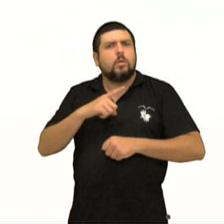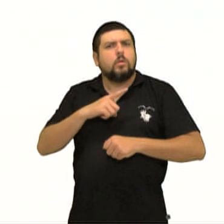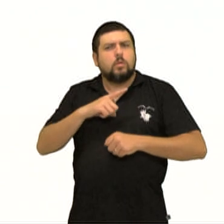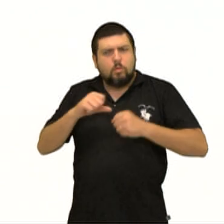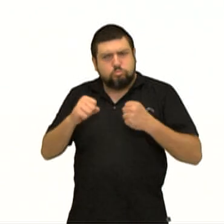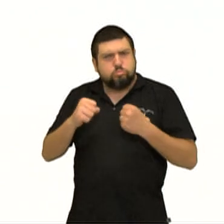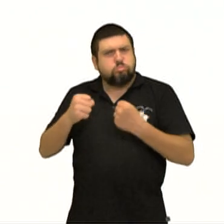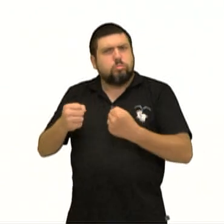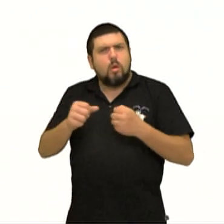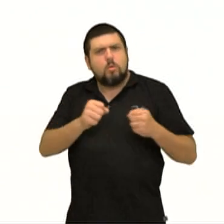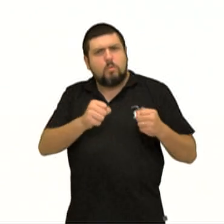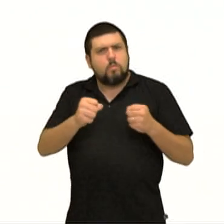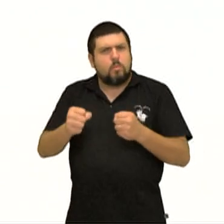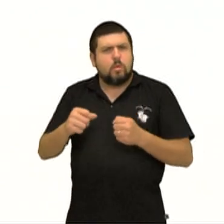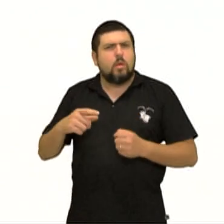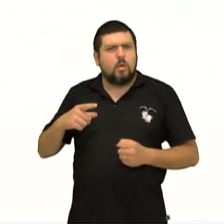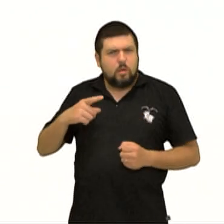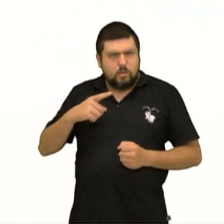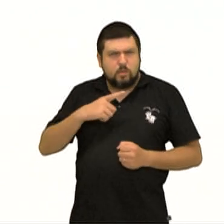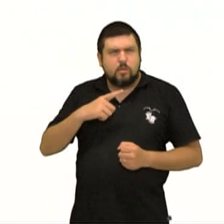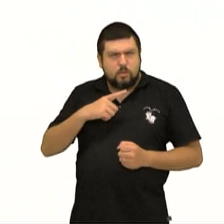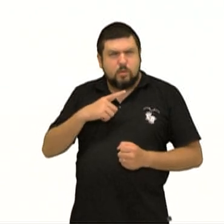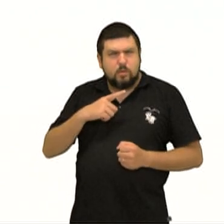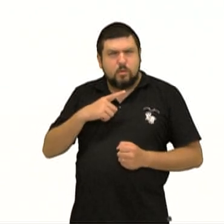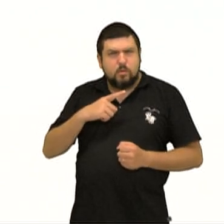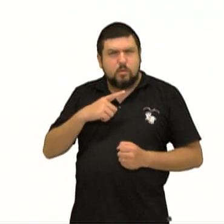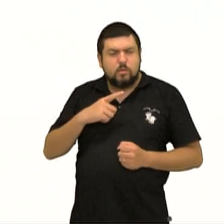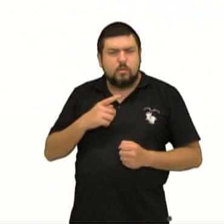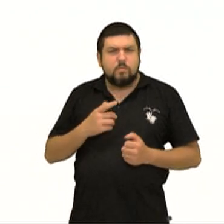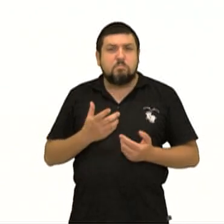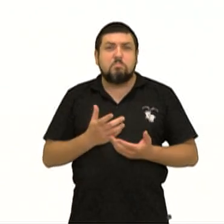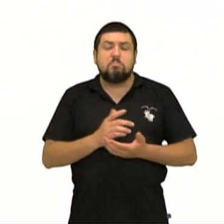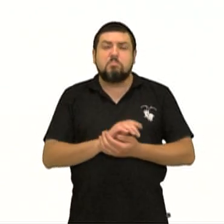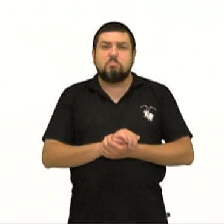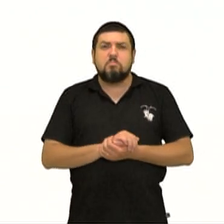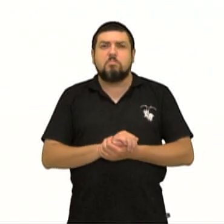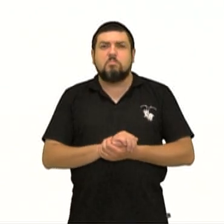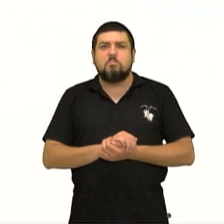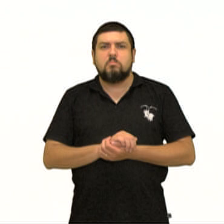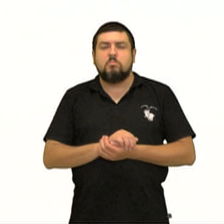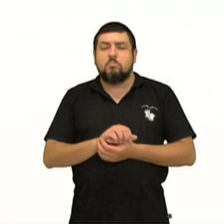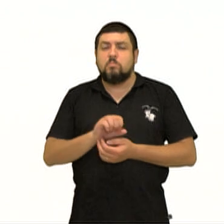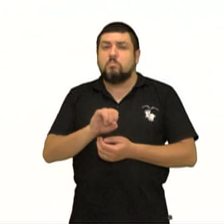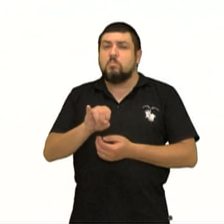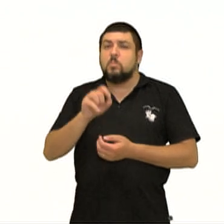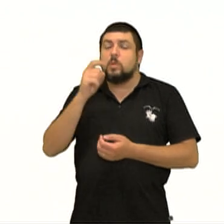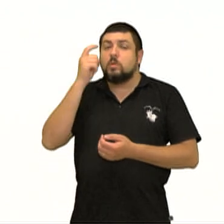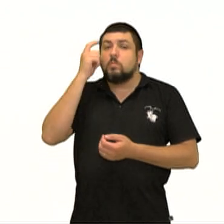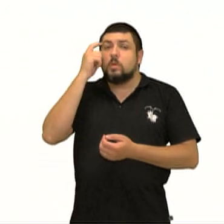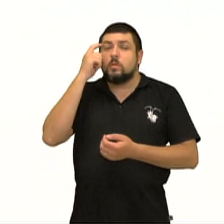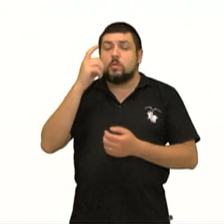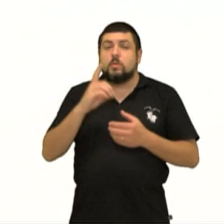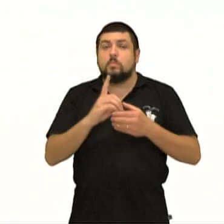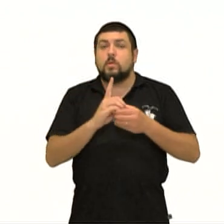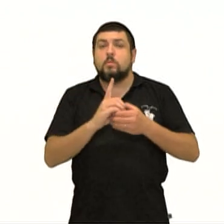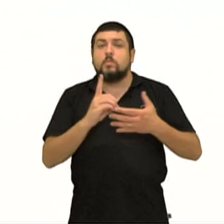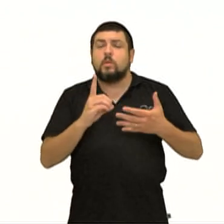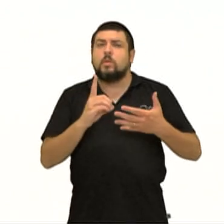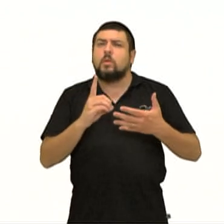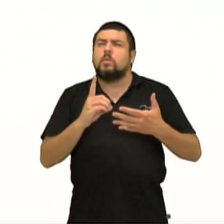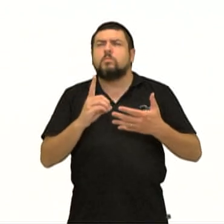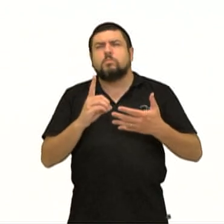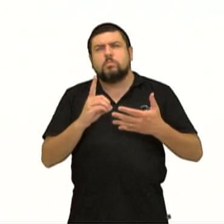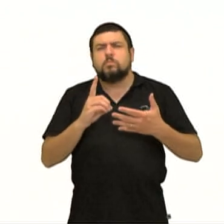é uma pergunta muito interessante, O povo exerce o poder? Se pensarmos no sentido da democracia, podemos dizer que